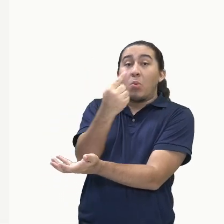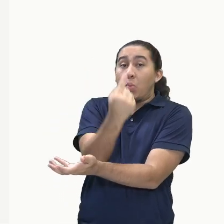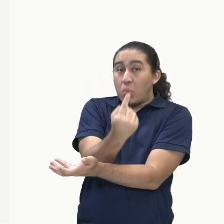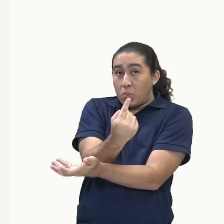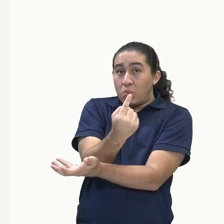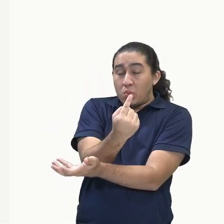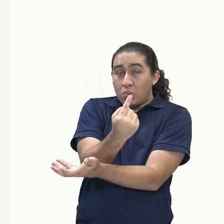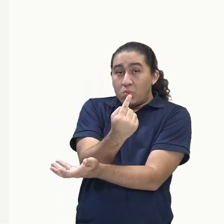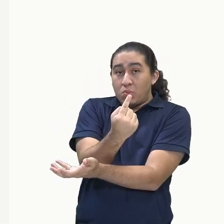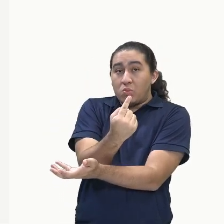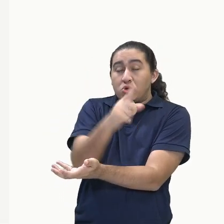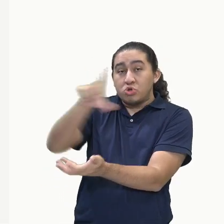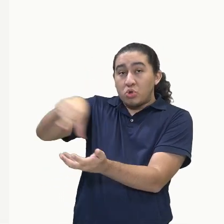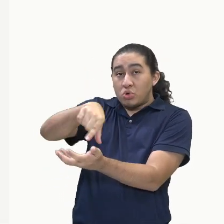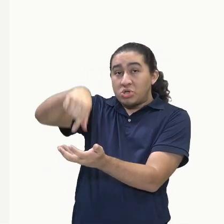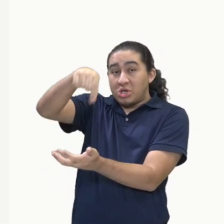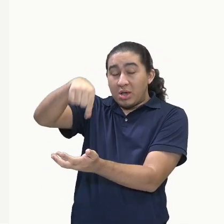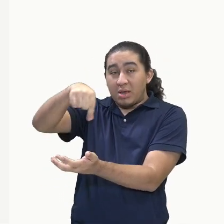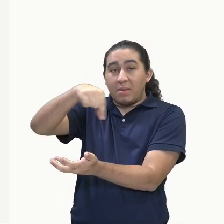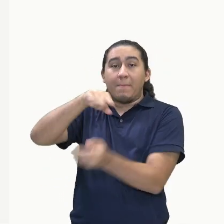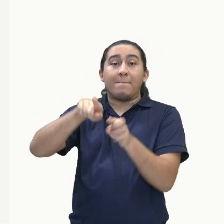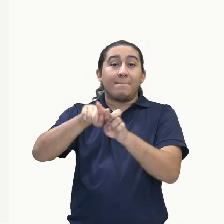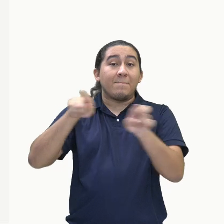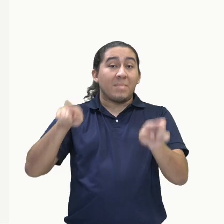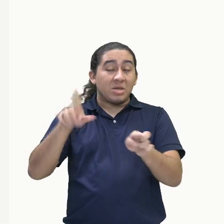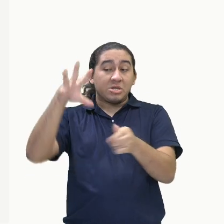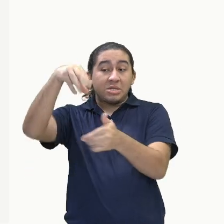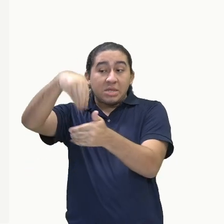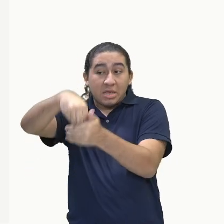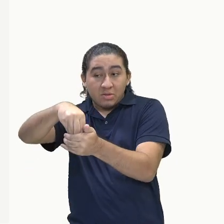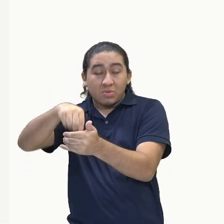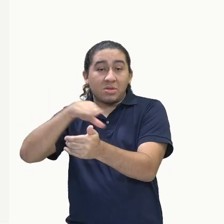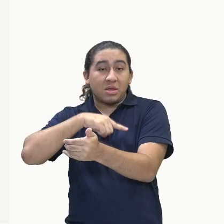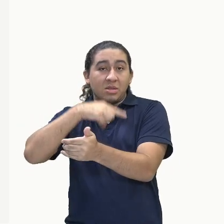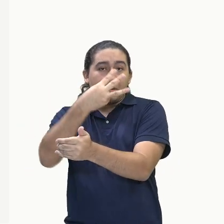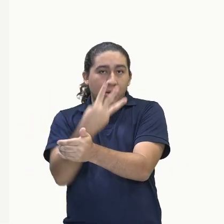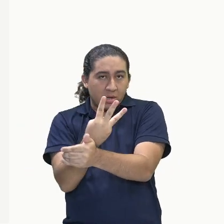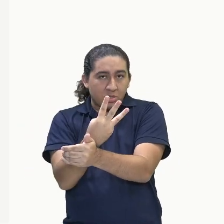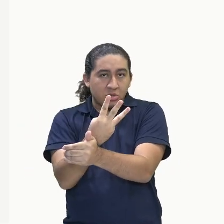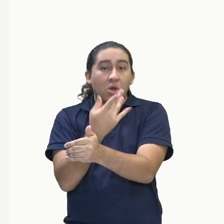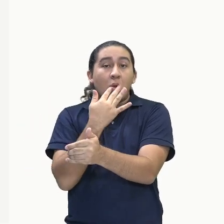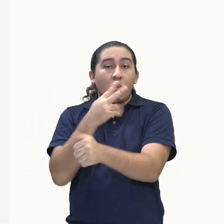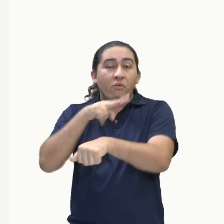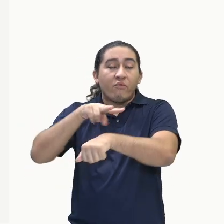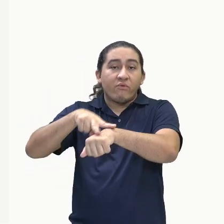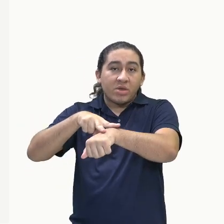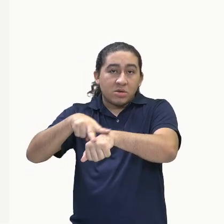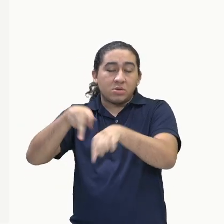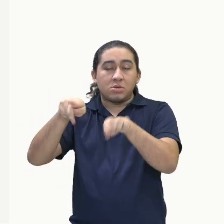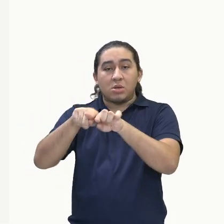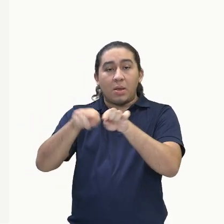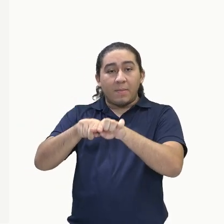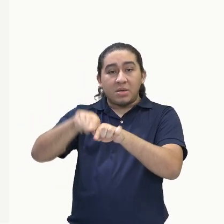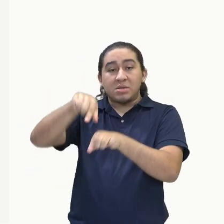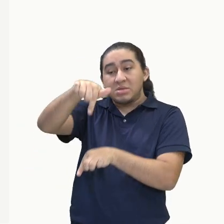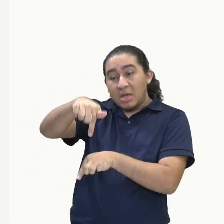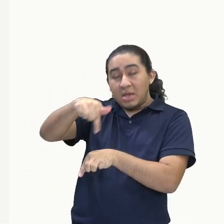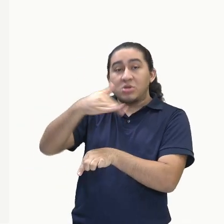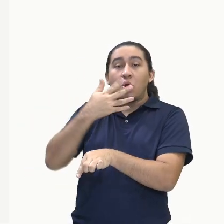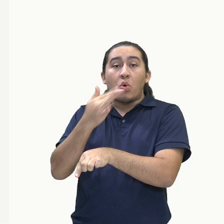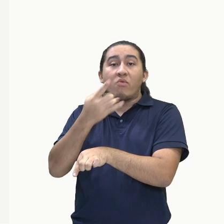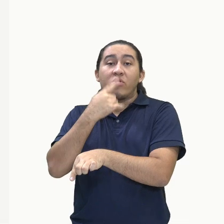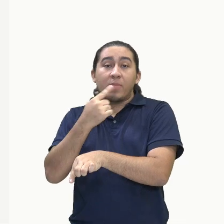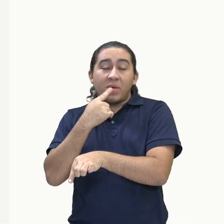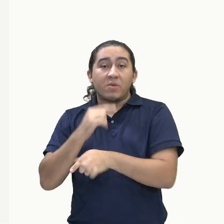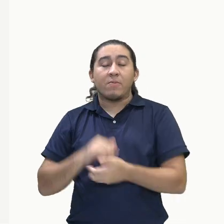verdes e 7 vermelhos. Ok. Qual a probabilidade de Lucas pegar